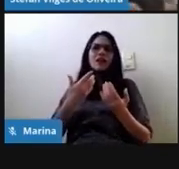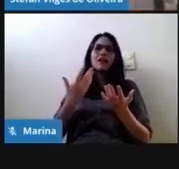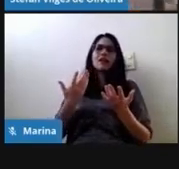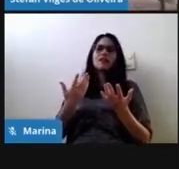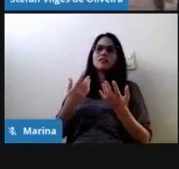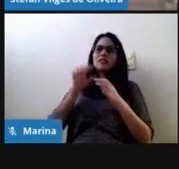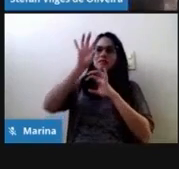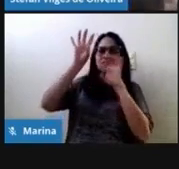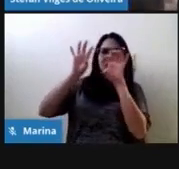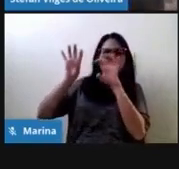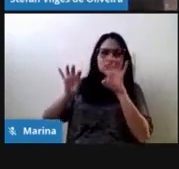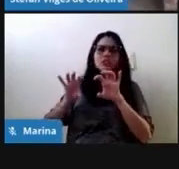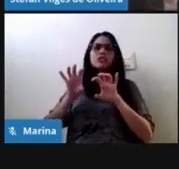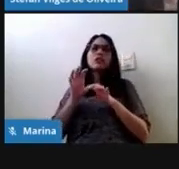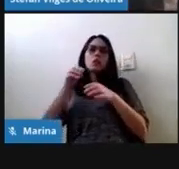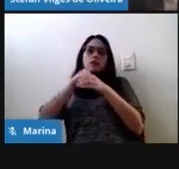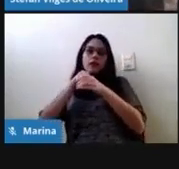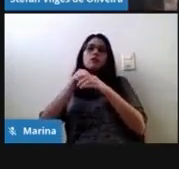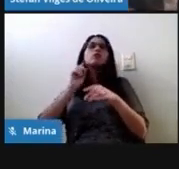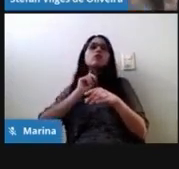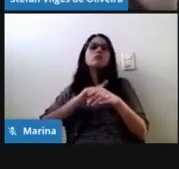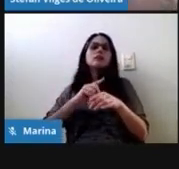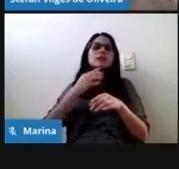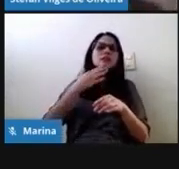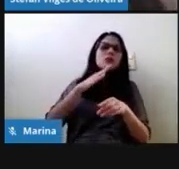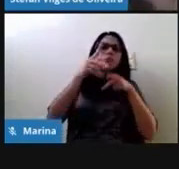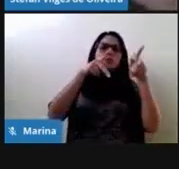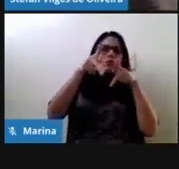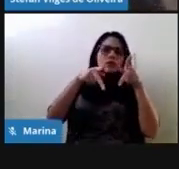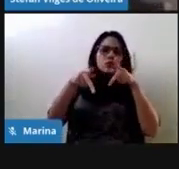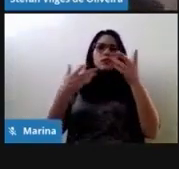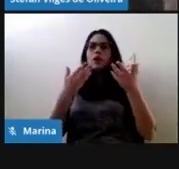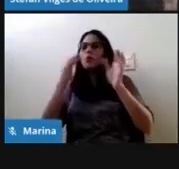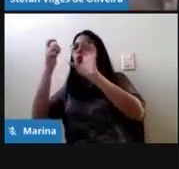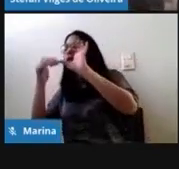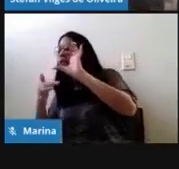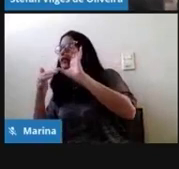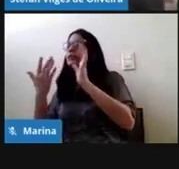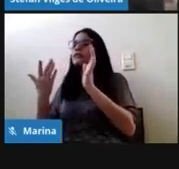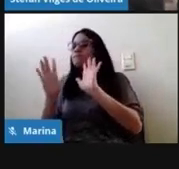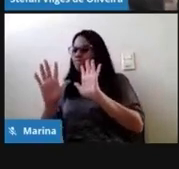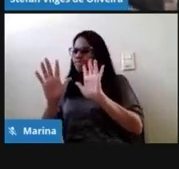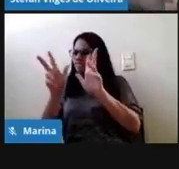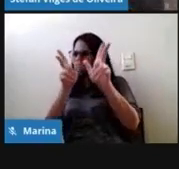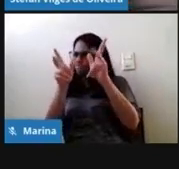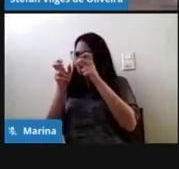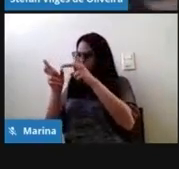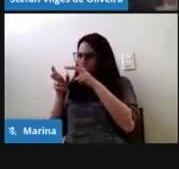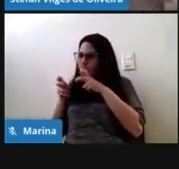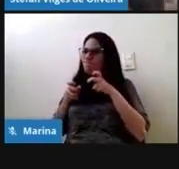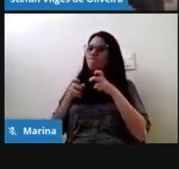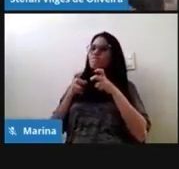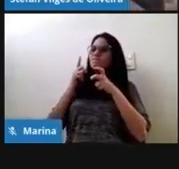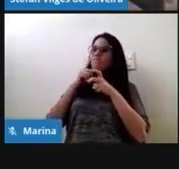e classificando também o porte populacional desses municípios, propor algum instrumento que pudesse ajudar